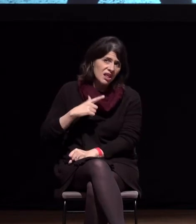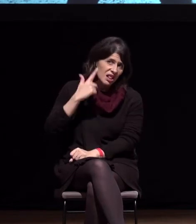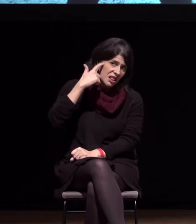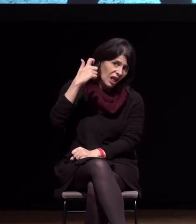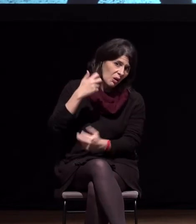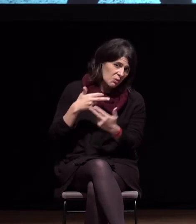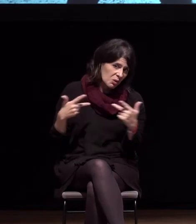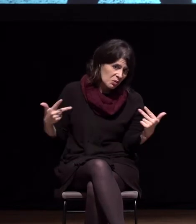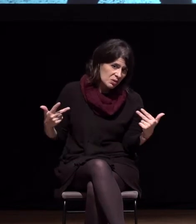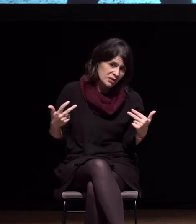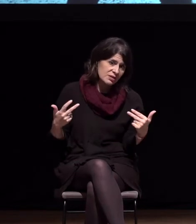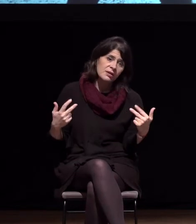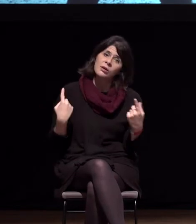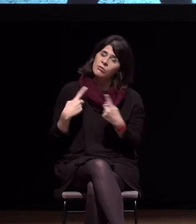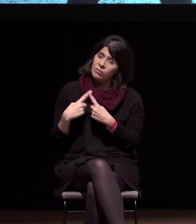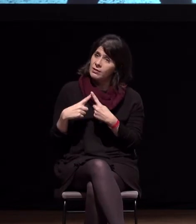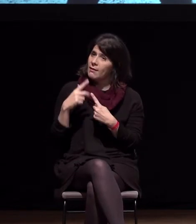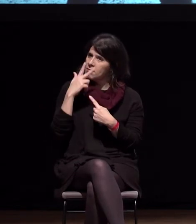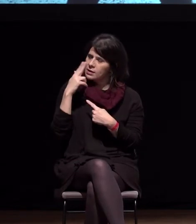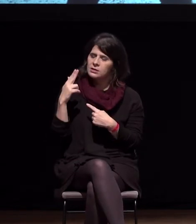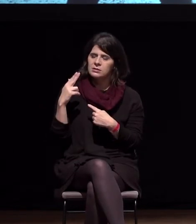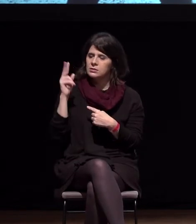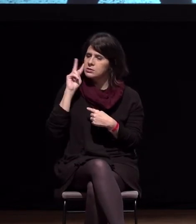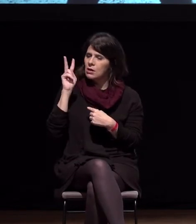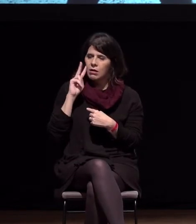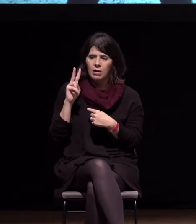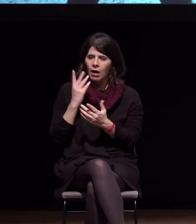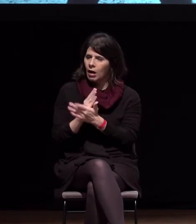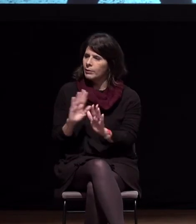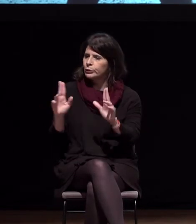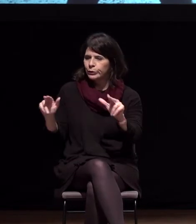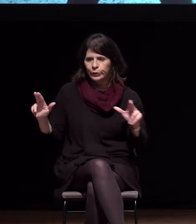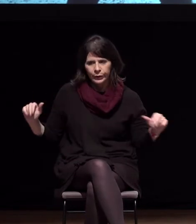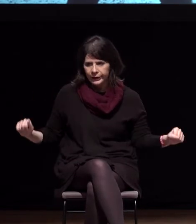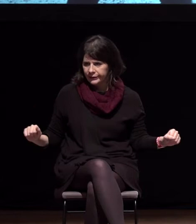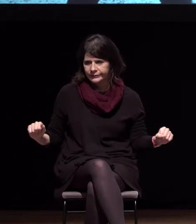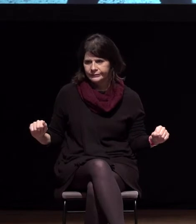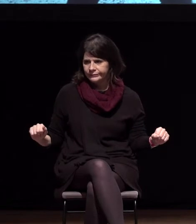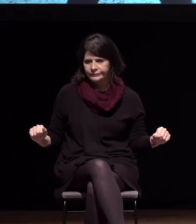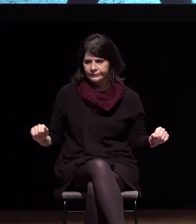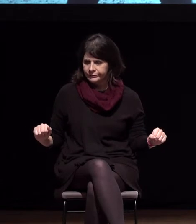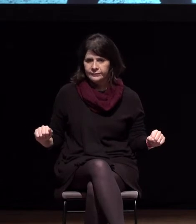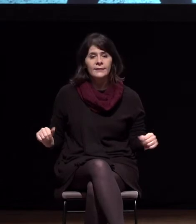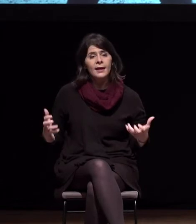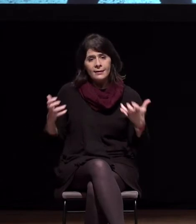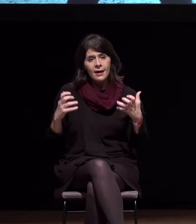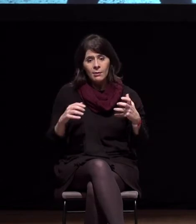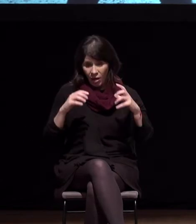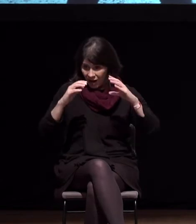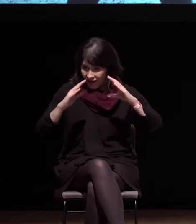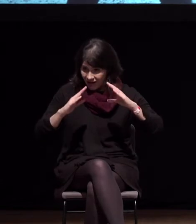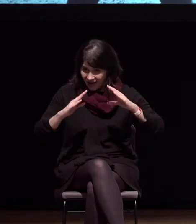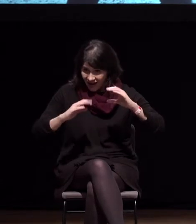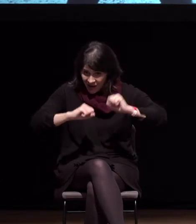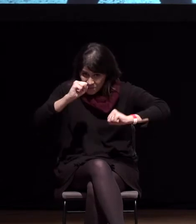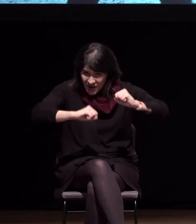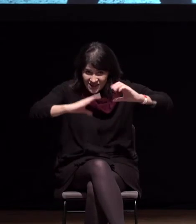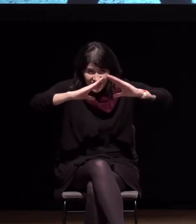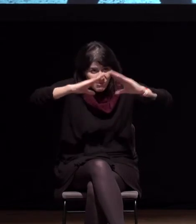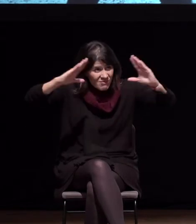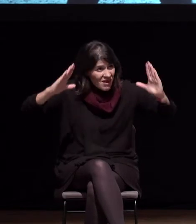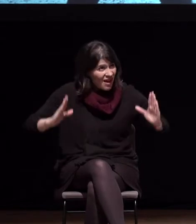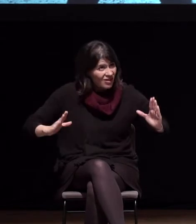fim. O fim vai chegar quando a gente conseguir dominar aquela empresa e transformar no centro cultural em um